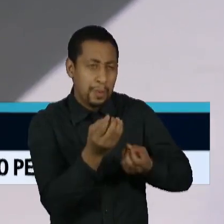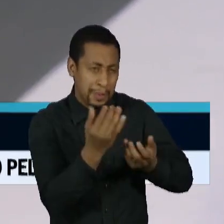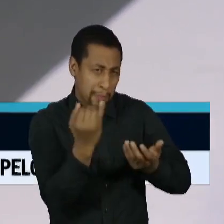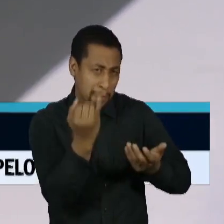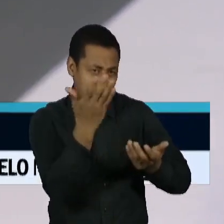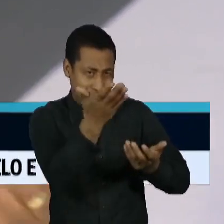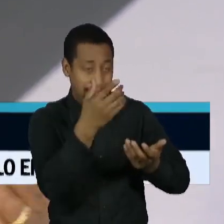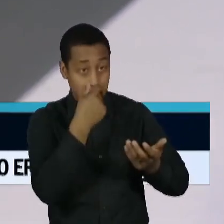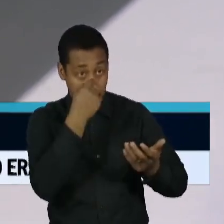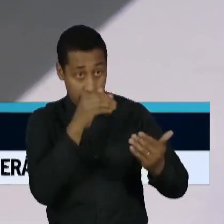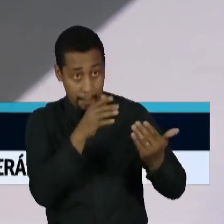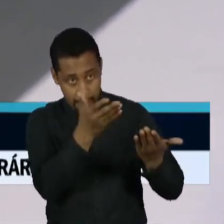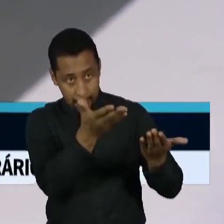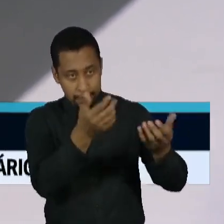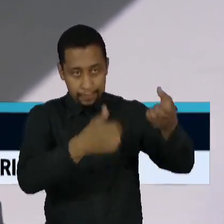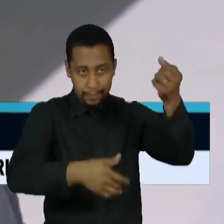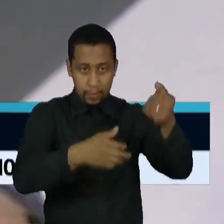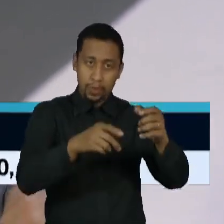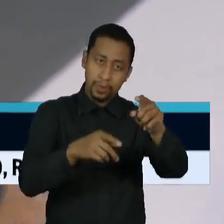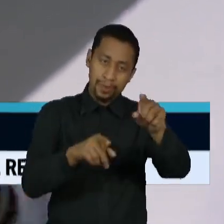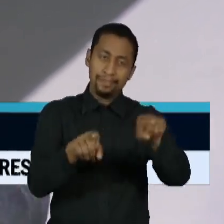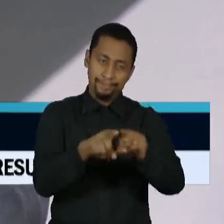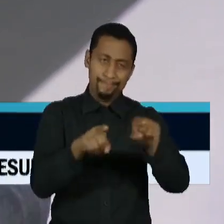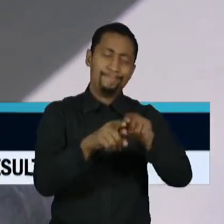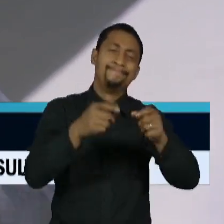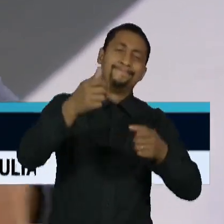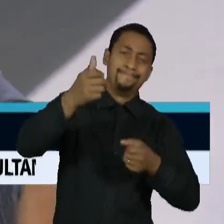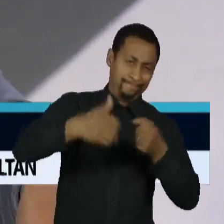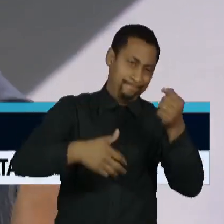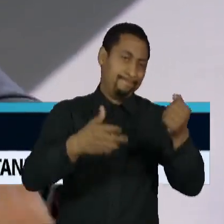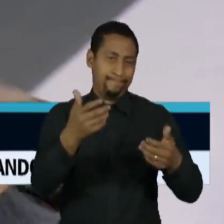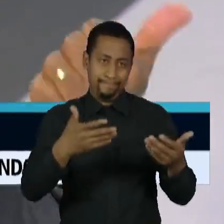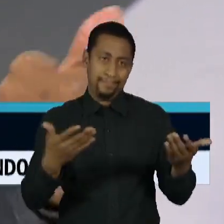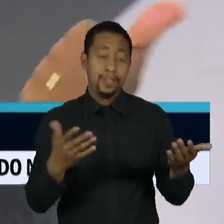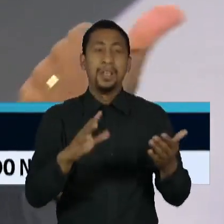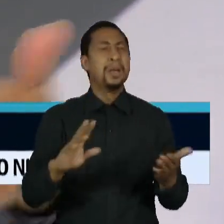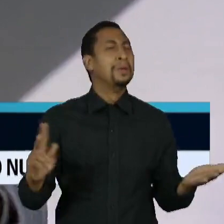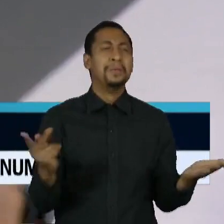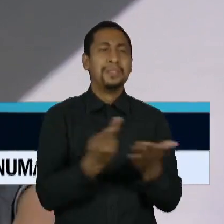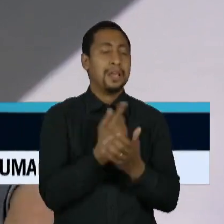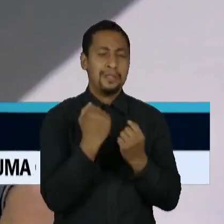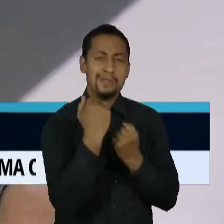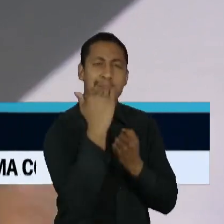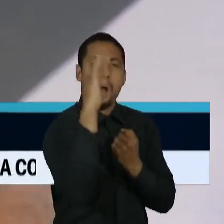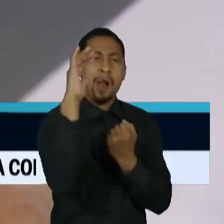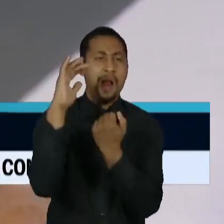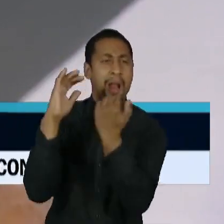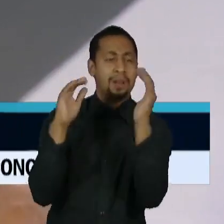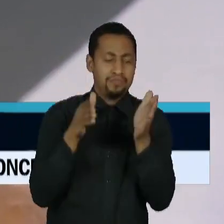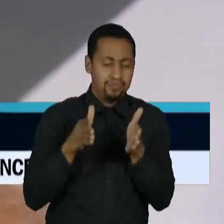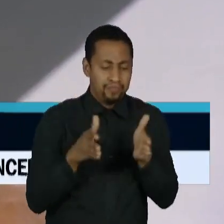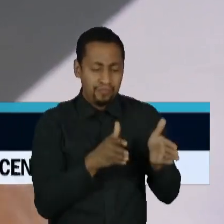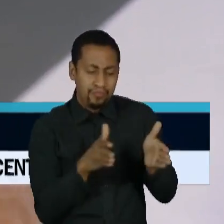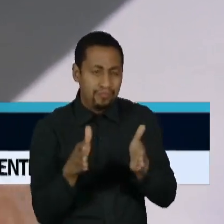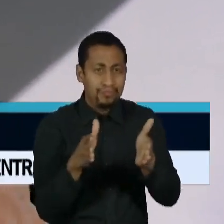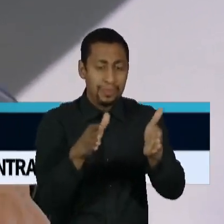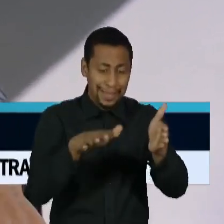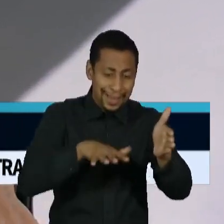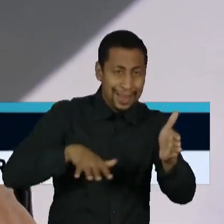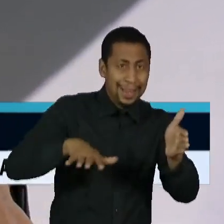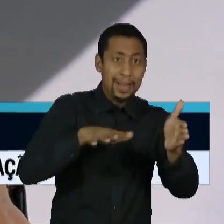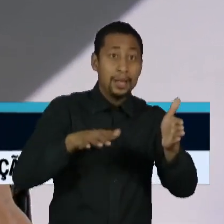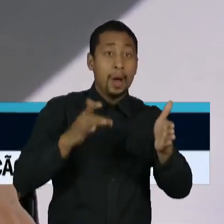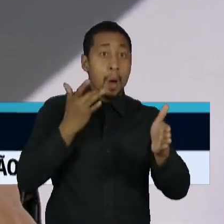o Capaz falou e que você repassou, que é essa Rua do Ouro lá dentro da reserva, mas as Ruas do